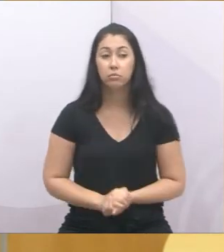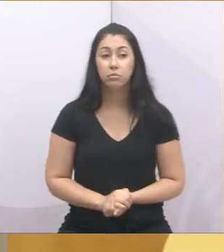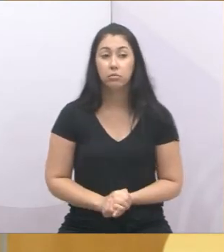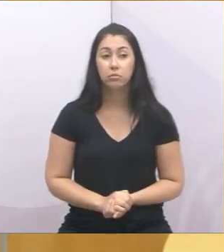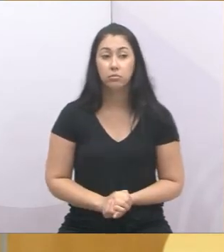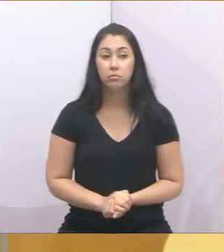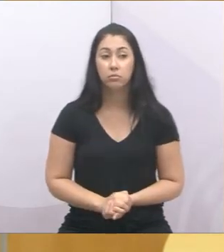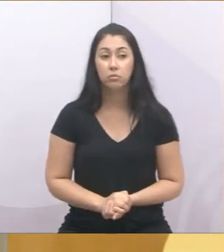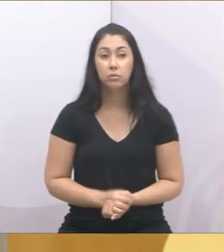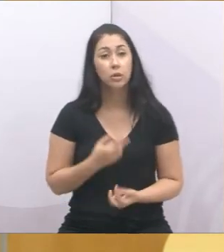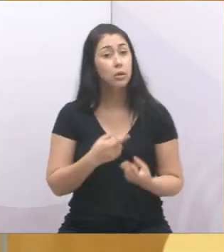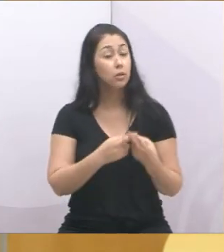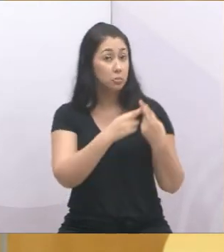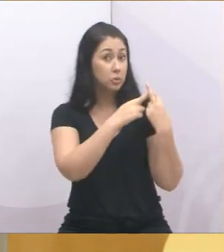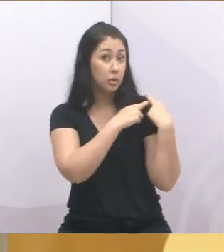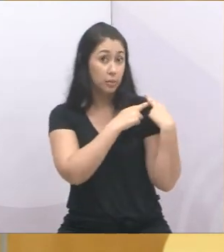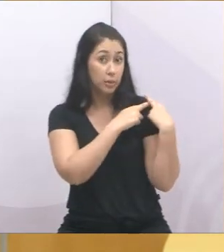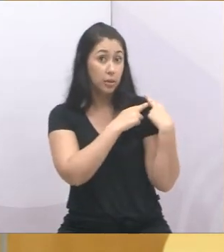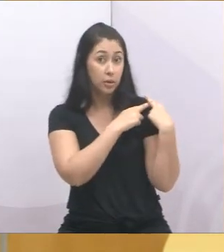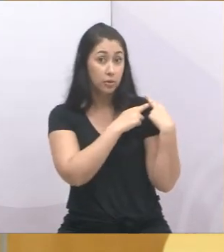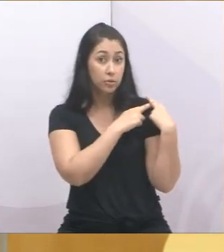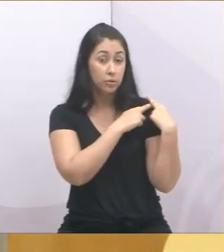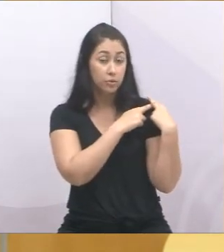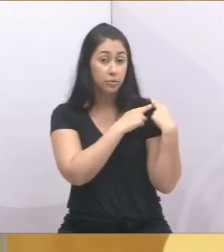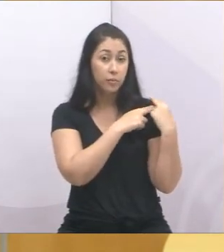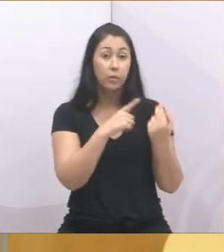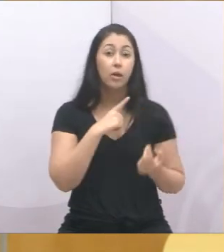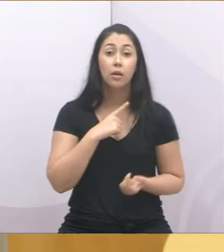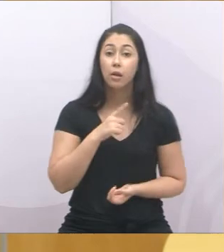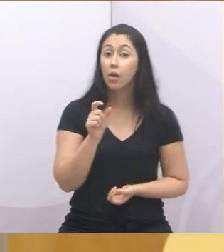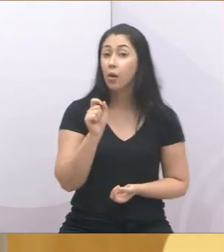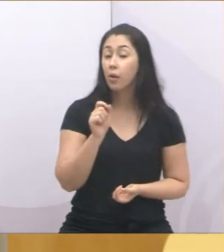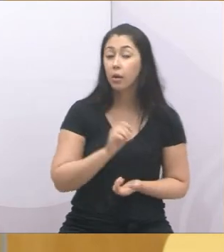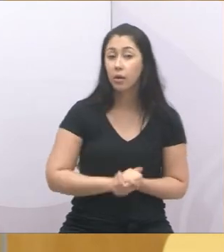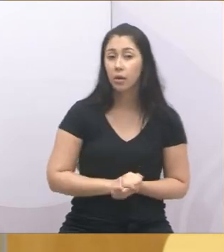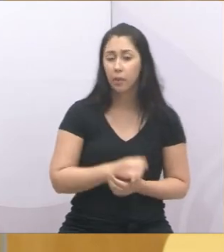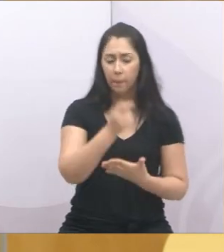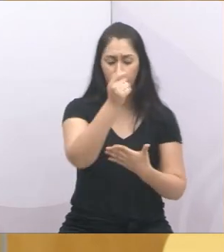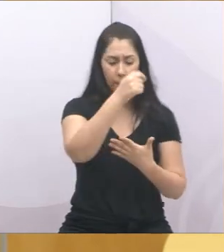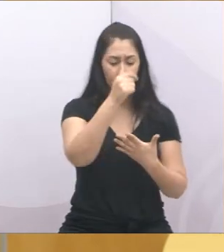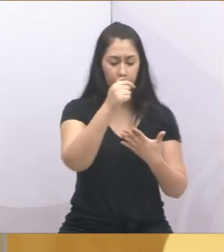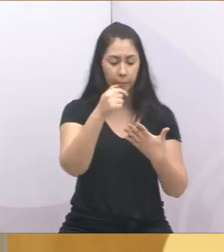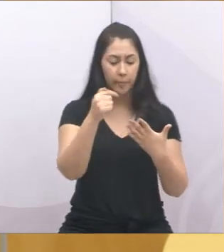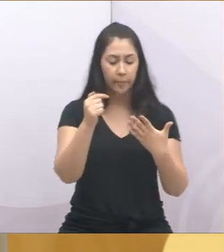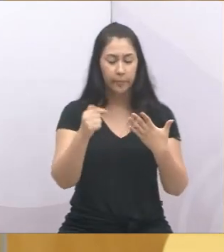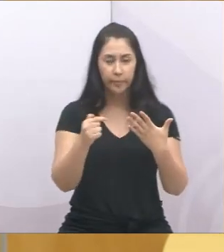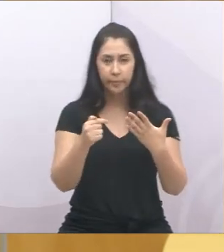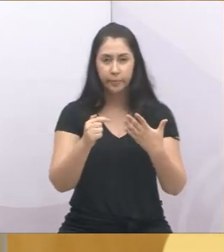Essa corresponsabilidade comporta, além de muitos outros deveres,